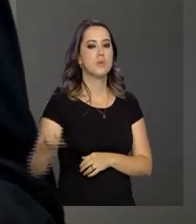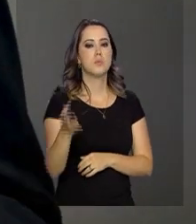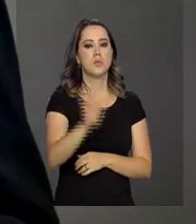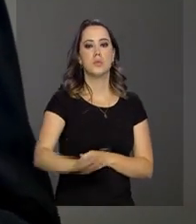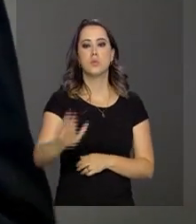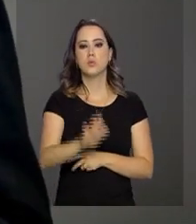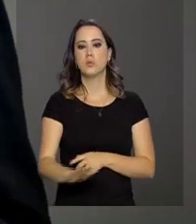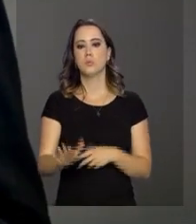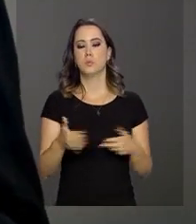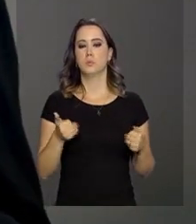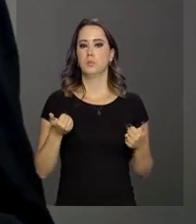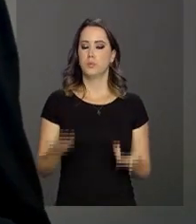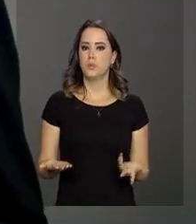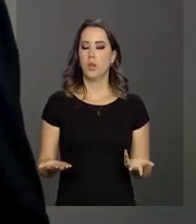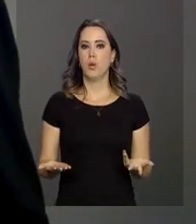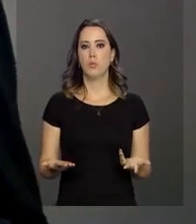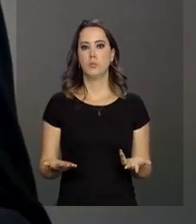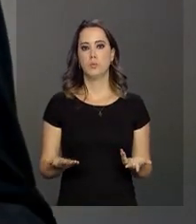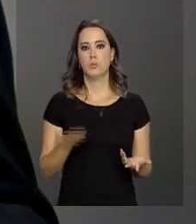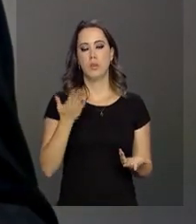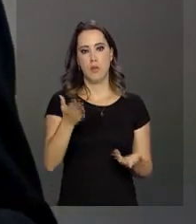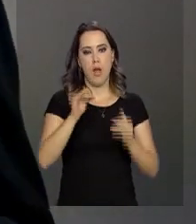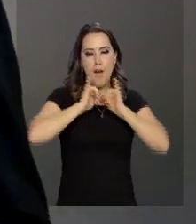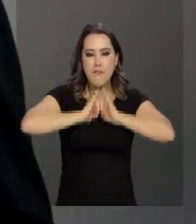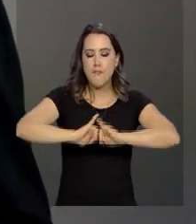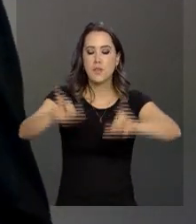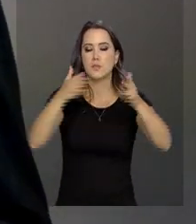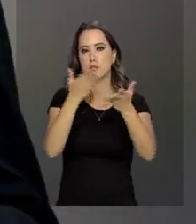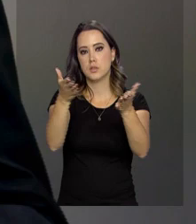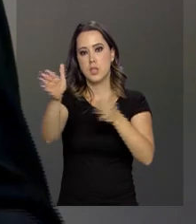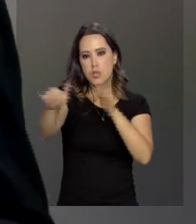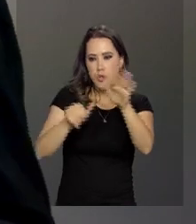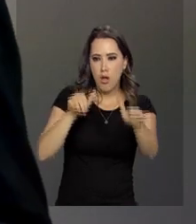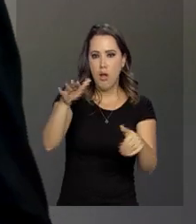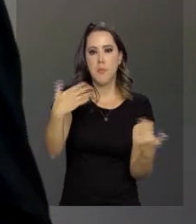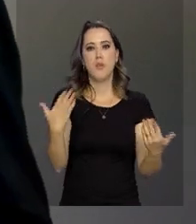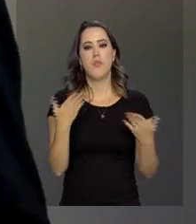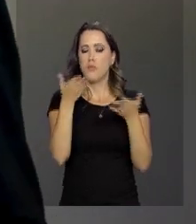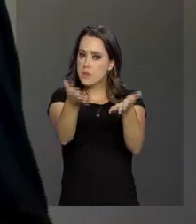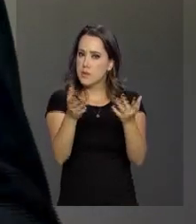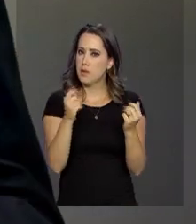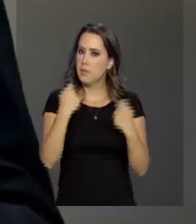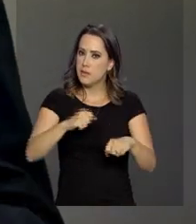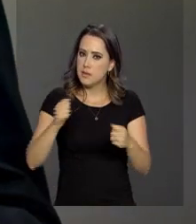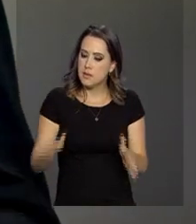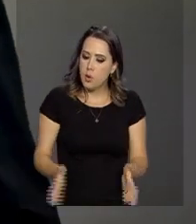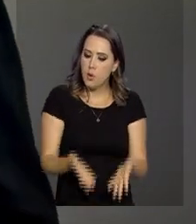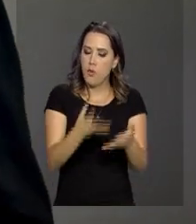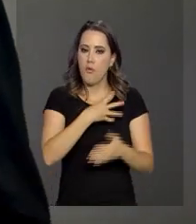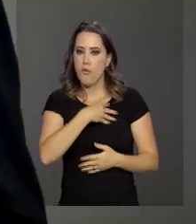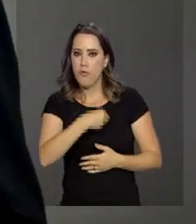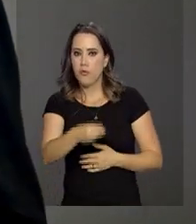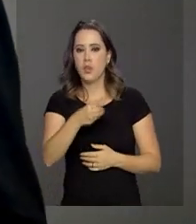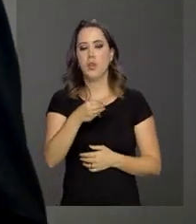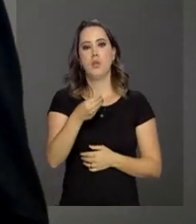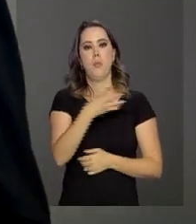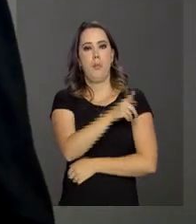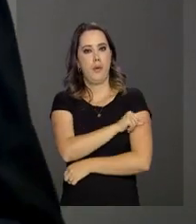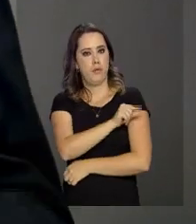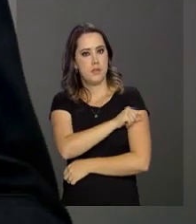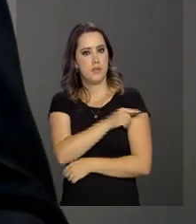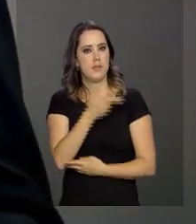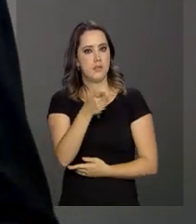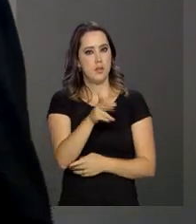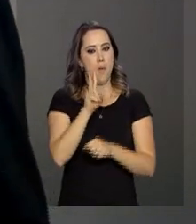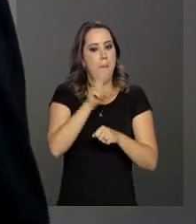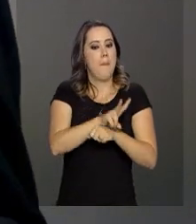de crianças por isso deixo aqui o convite faça sua parte levem seus filhos para serem vacinados e